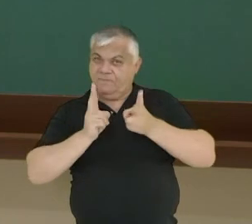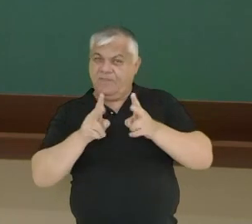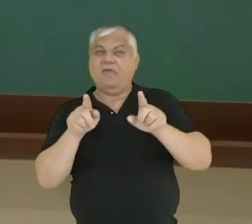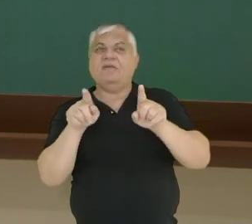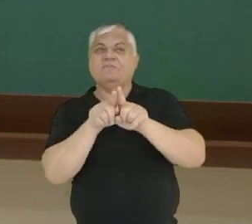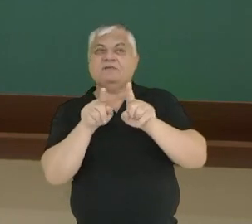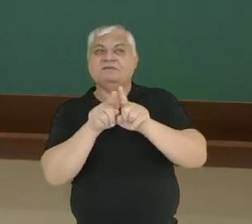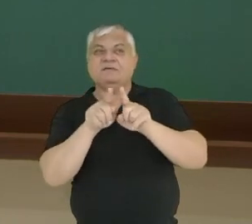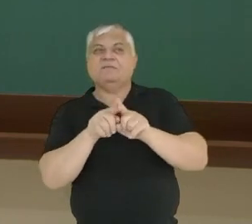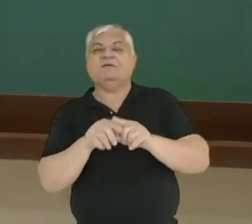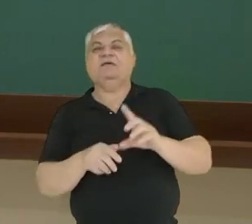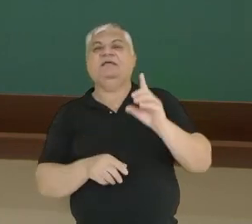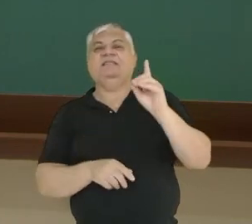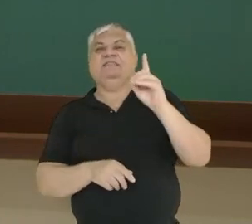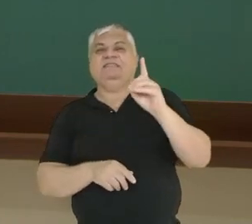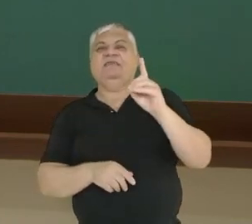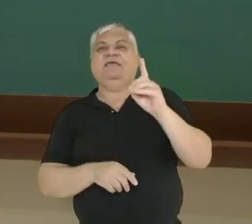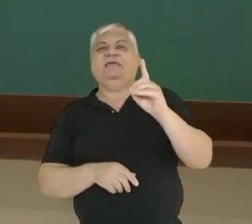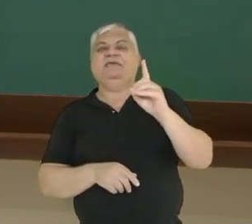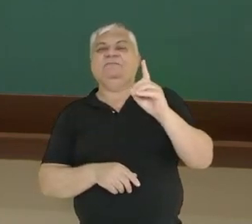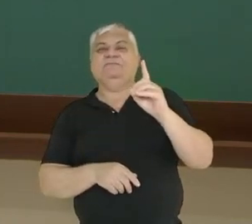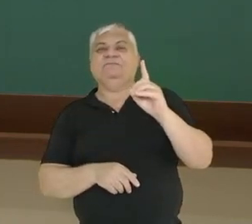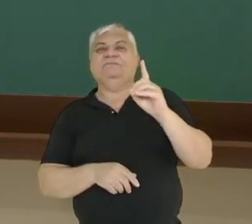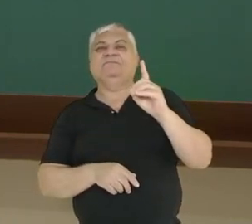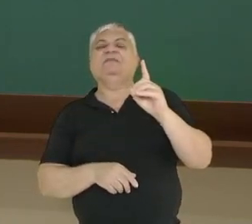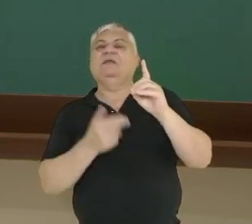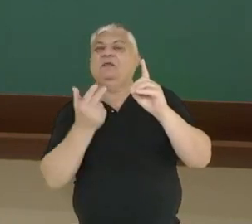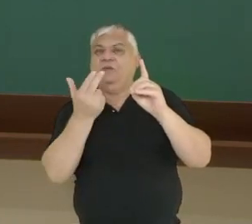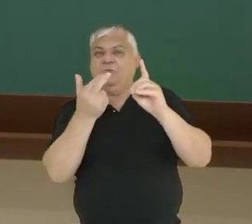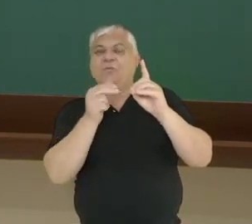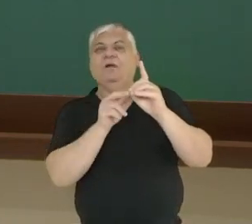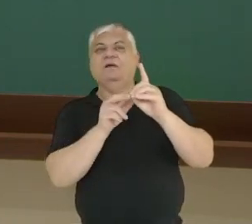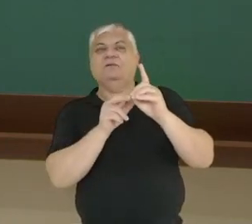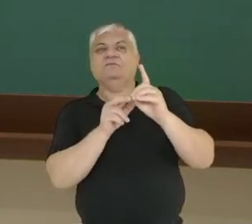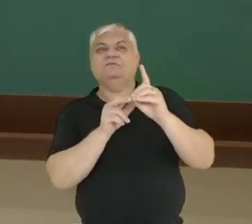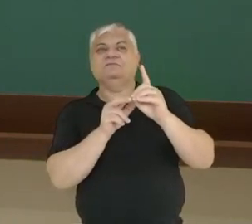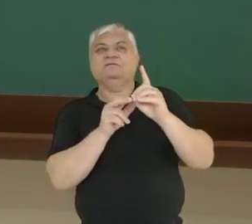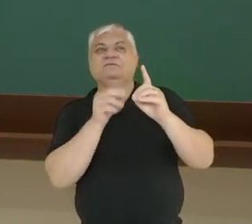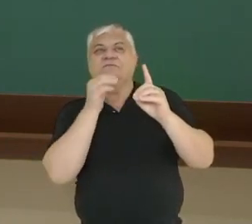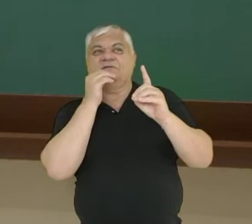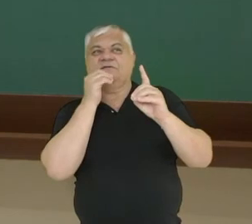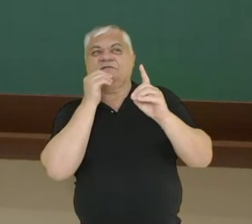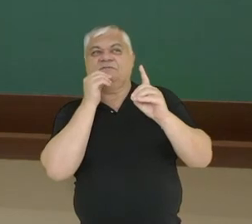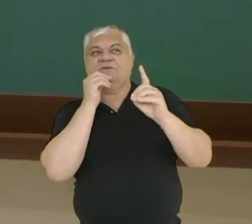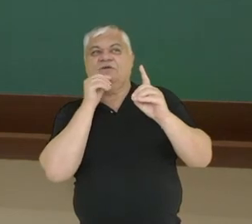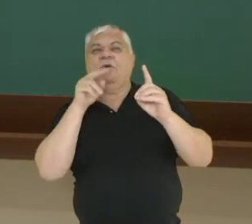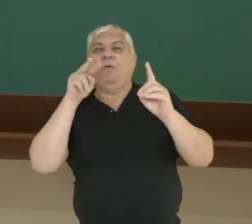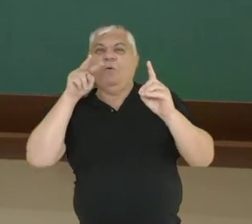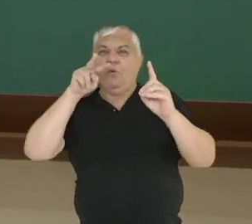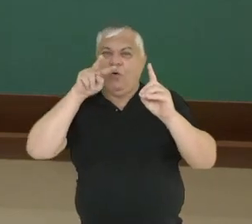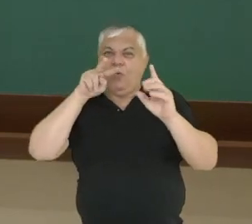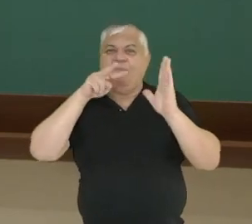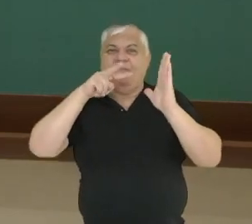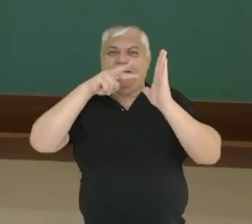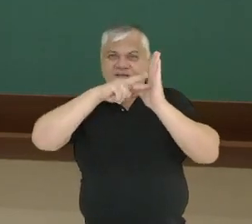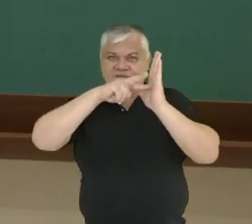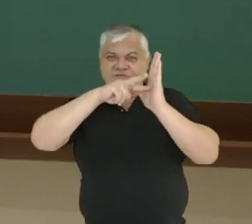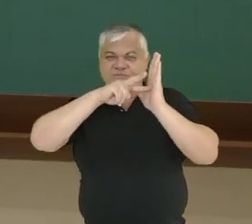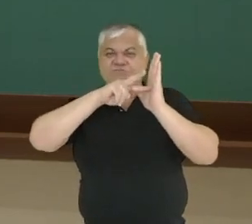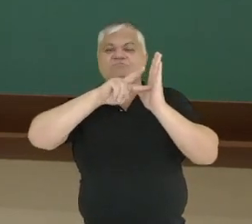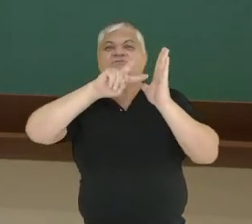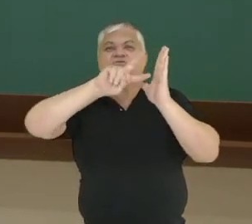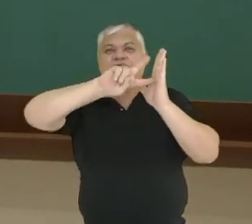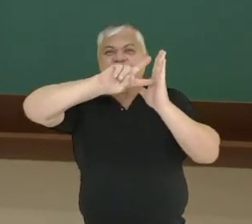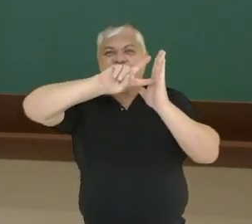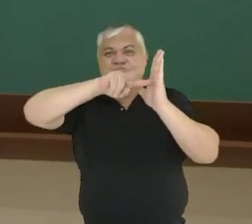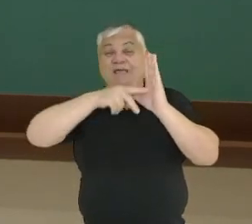para quem? Para esse pontinho D, certo? Você vai então colocar a ponta seca